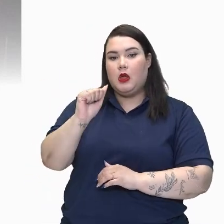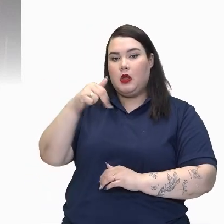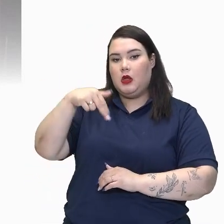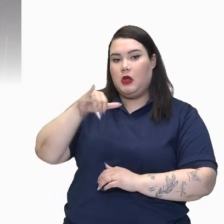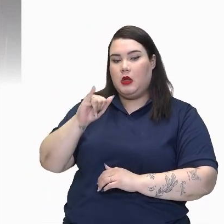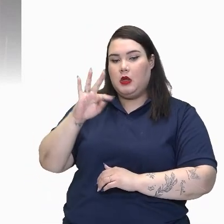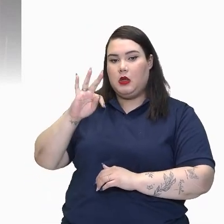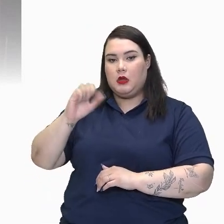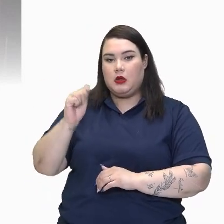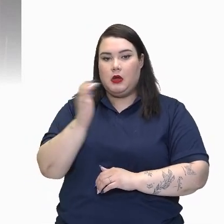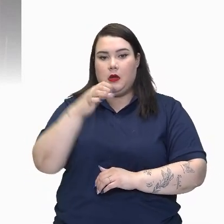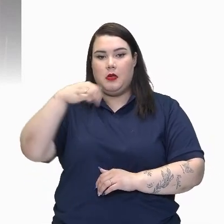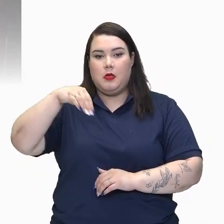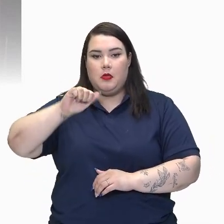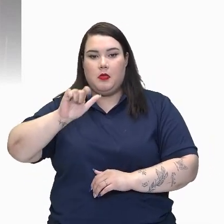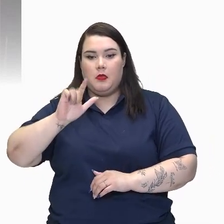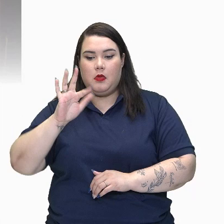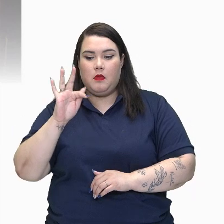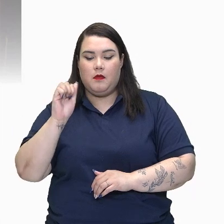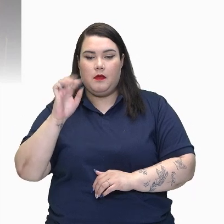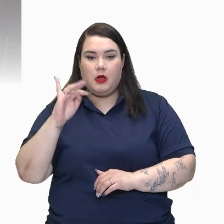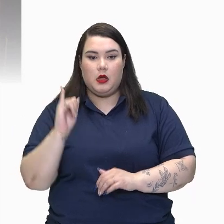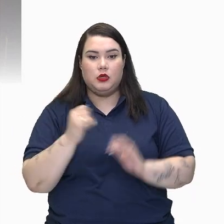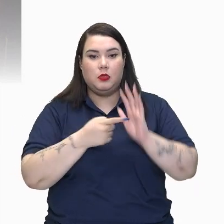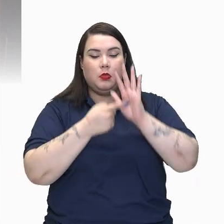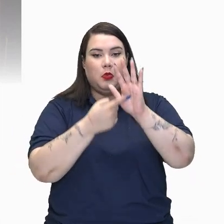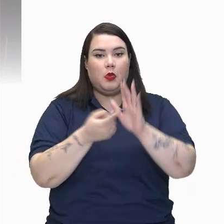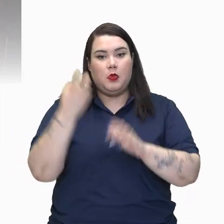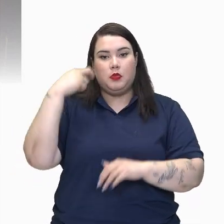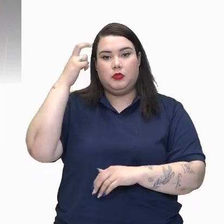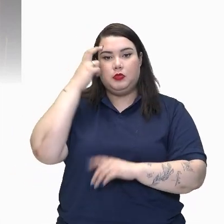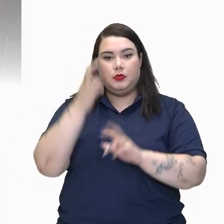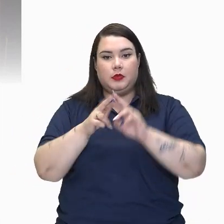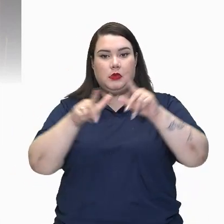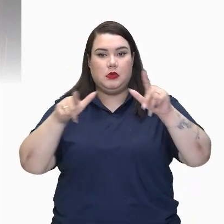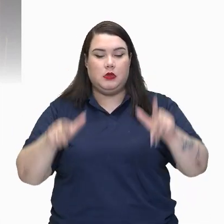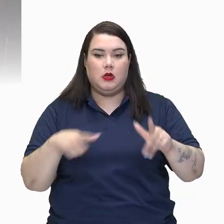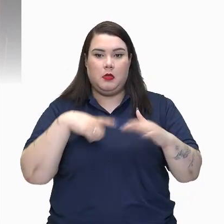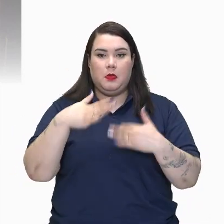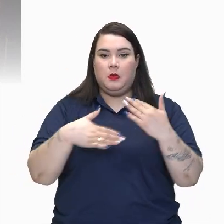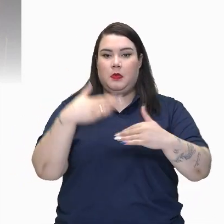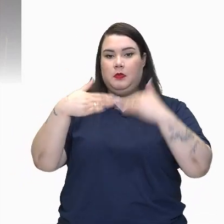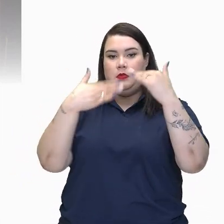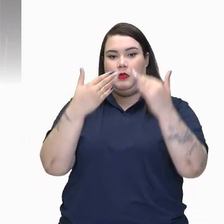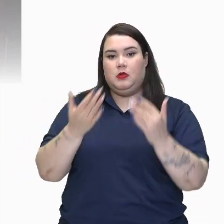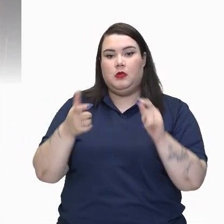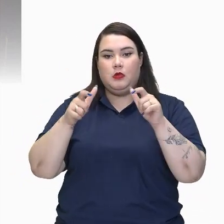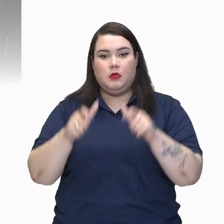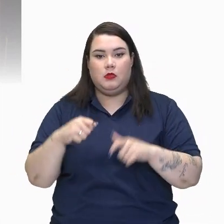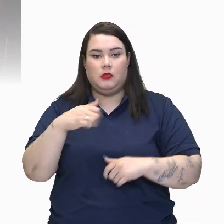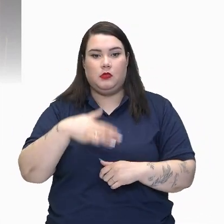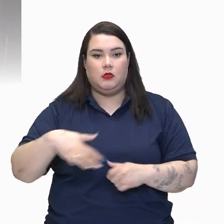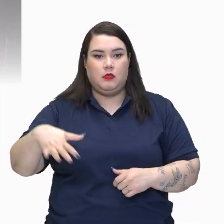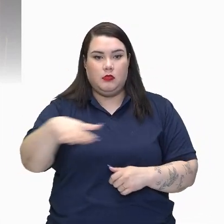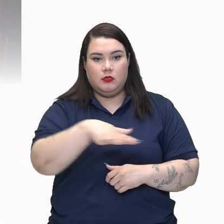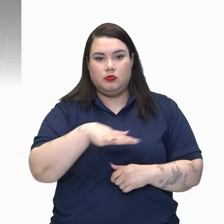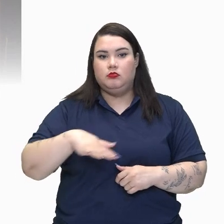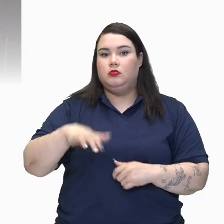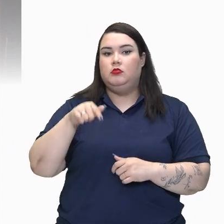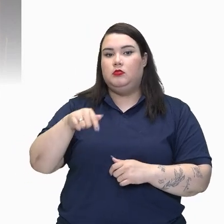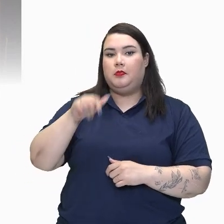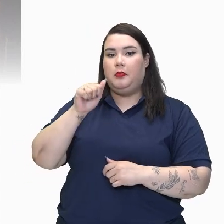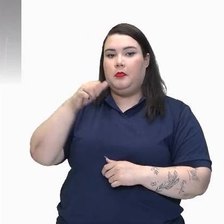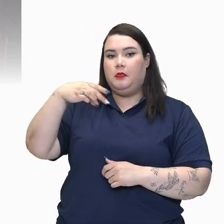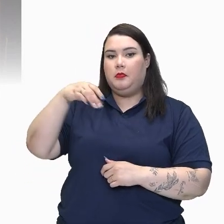na pintura traços diferentes daquilo que vinha se desenvolvendo. Lá na Tarsila do Amaral, isso vai ficar